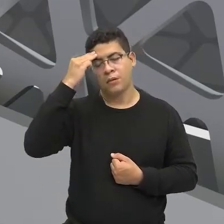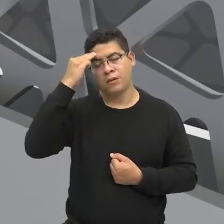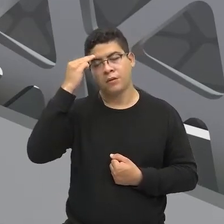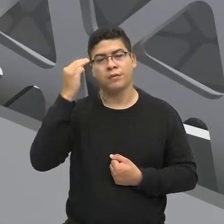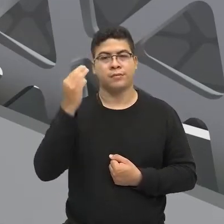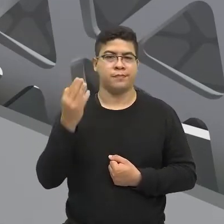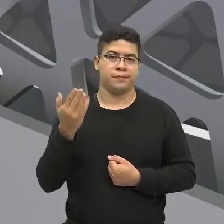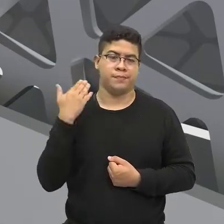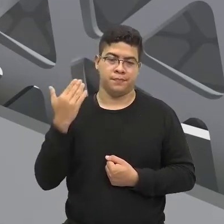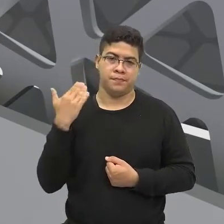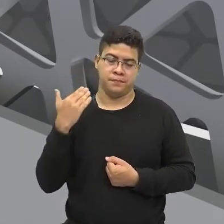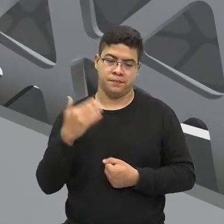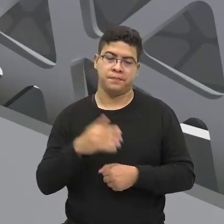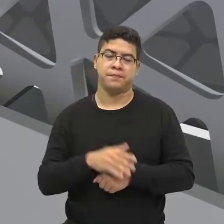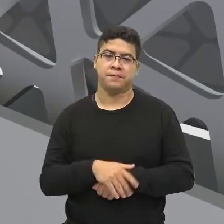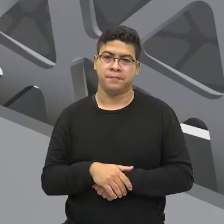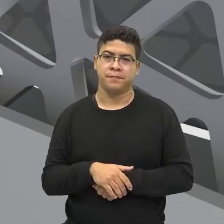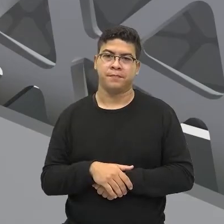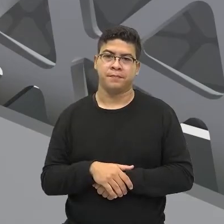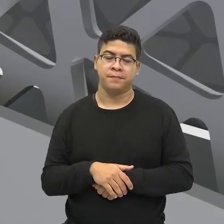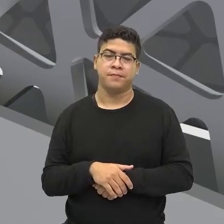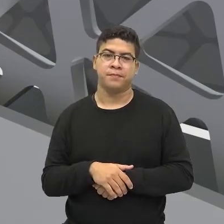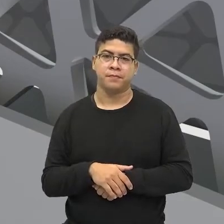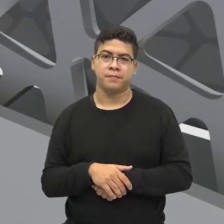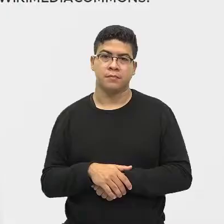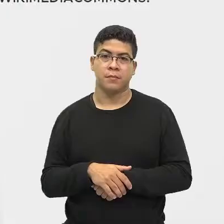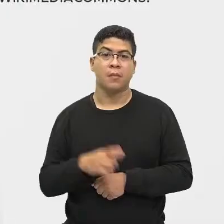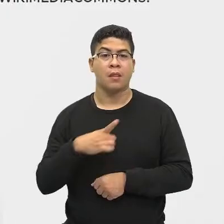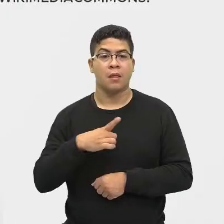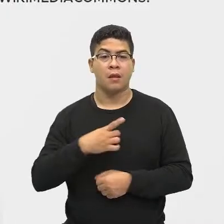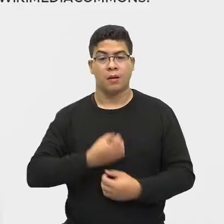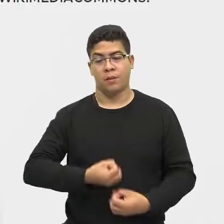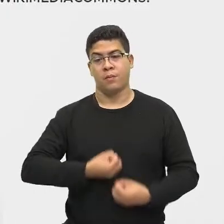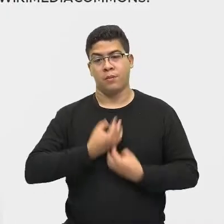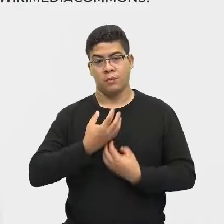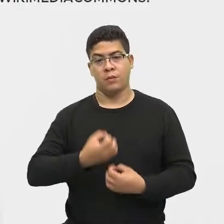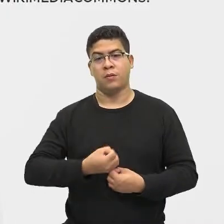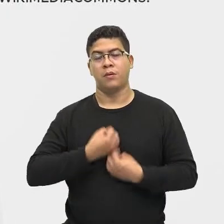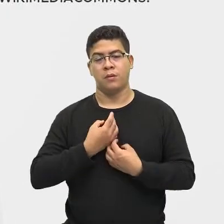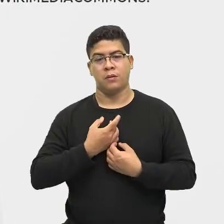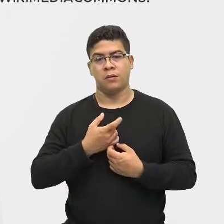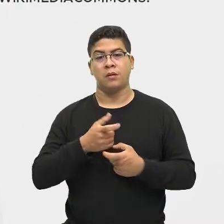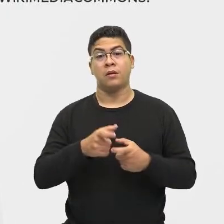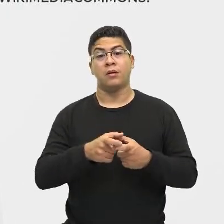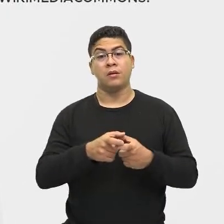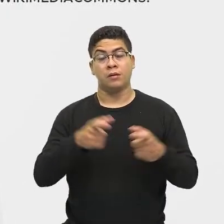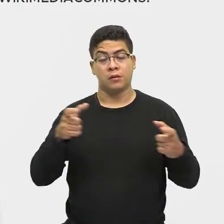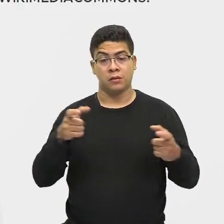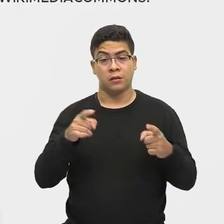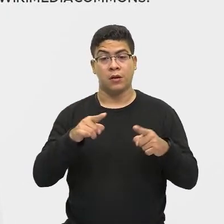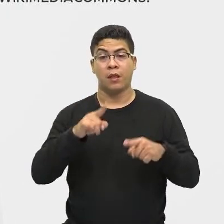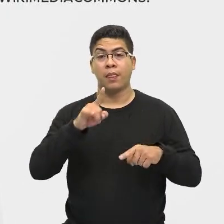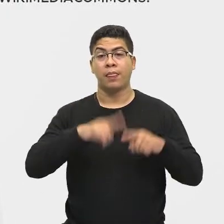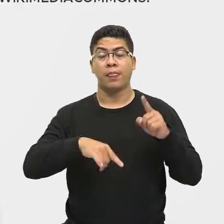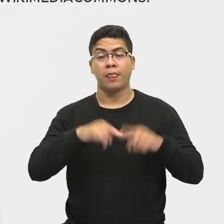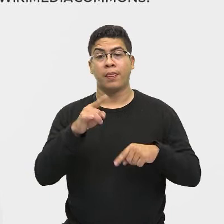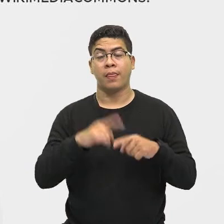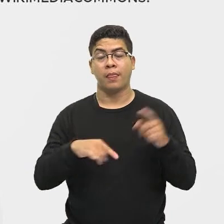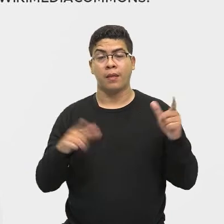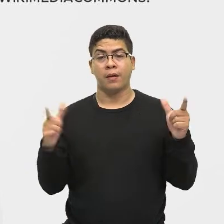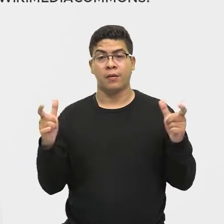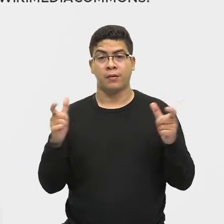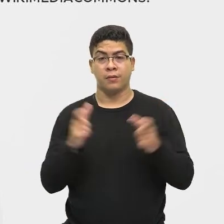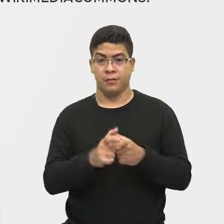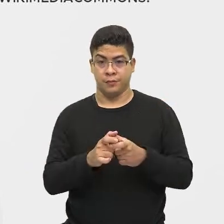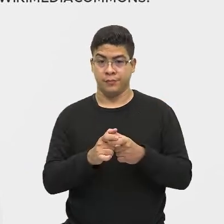infância. Então, nós temos a grande poesia das pequenas coisas, porque a grande poesia